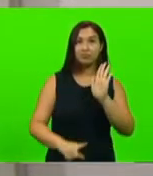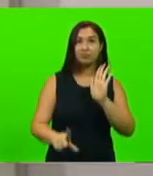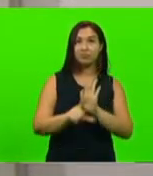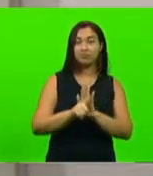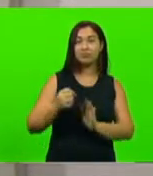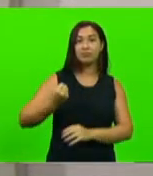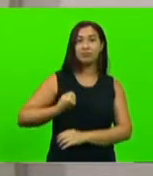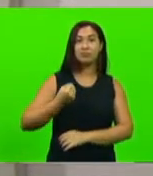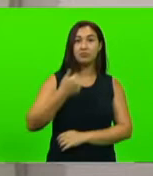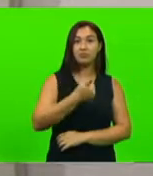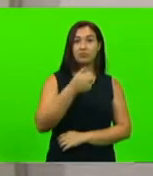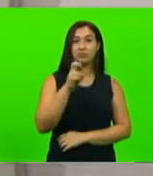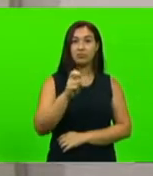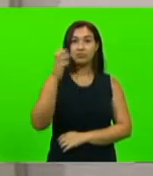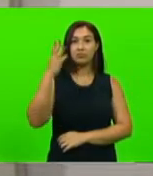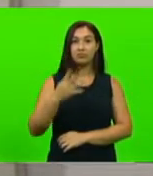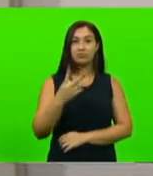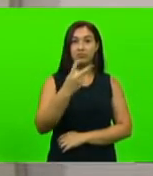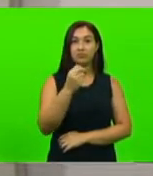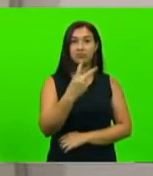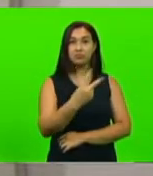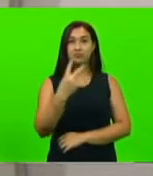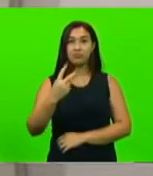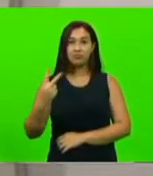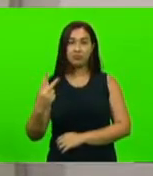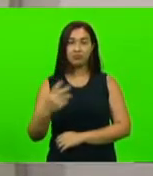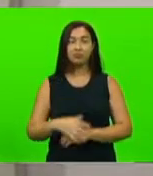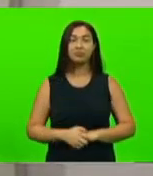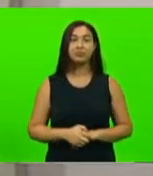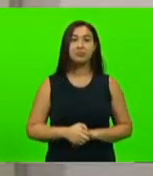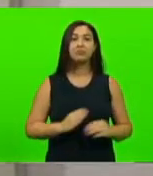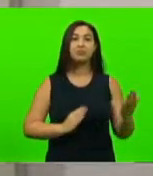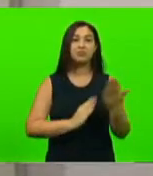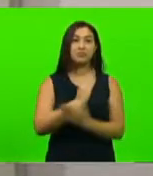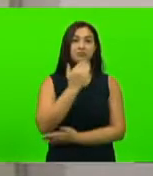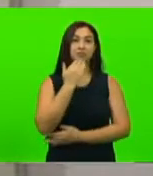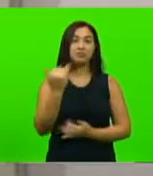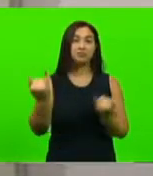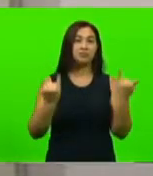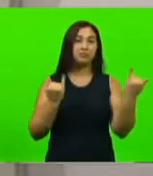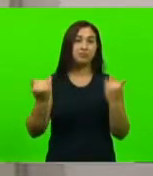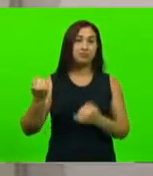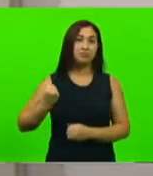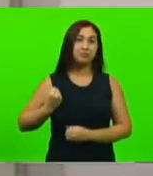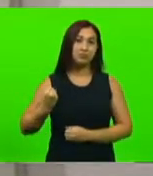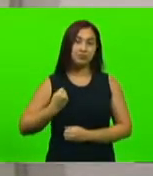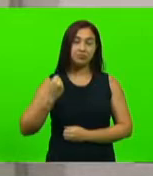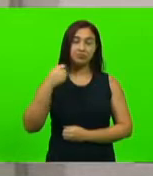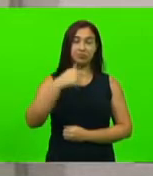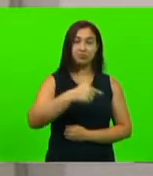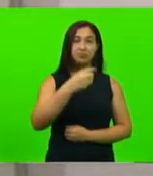número 15/2022. Foram aprovados os pedidos de informação número